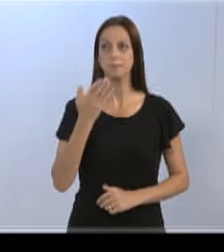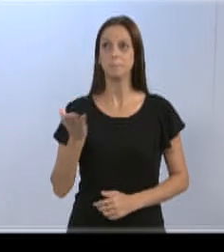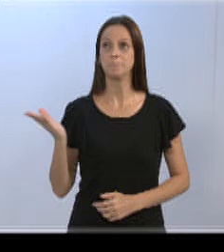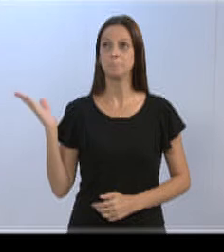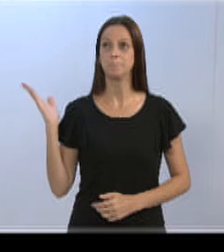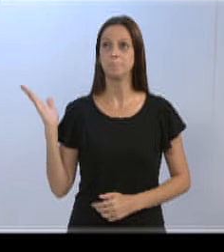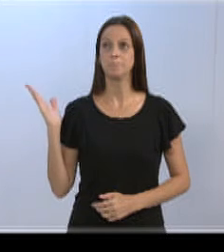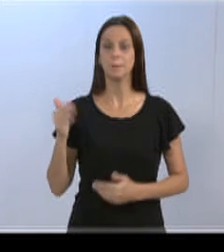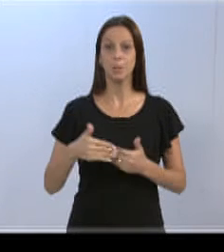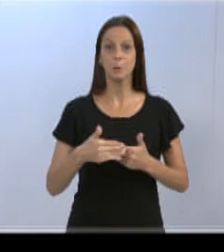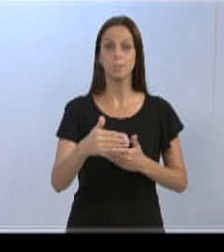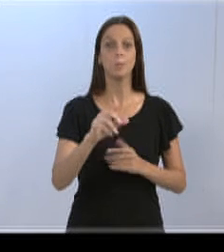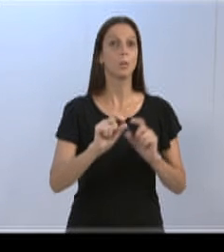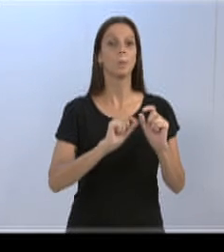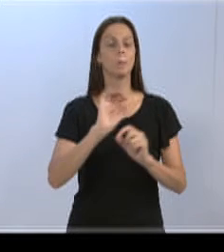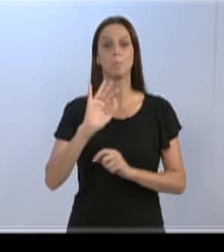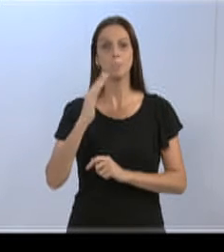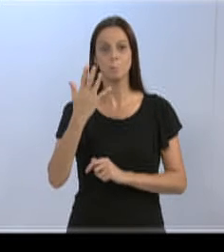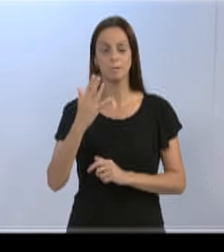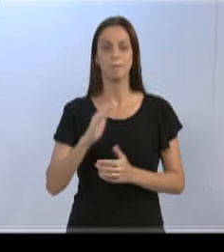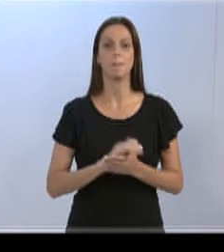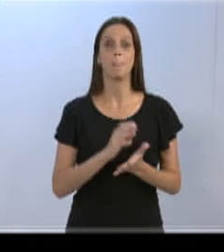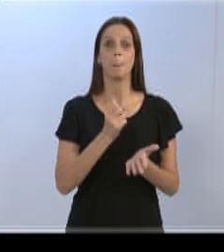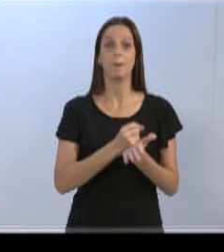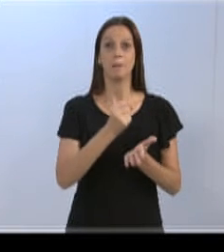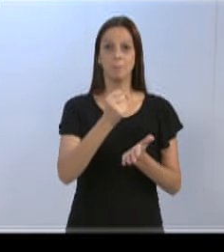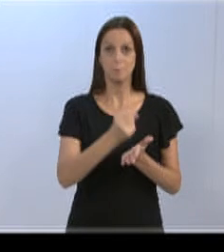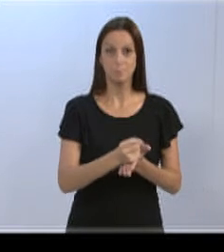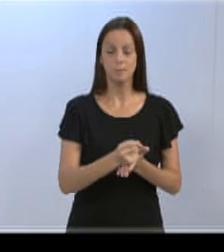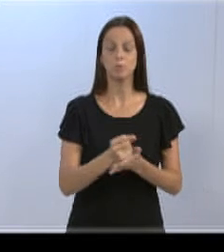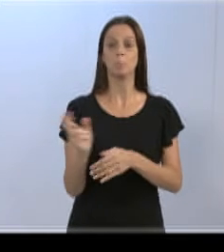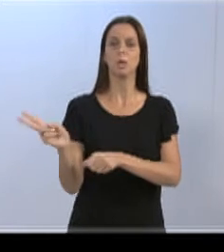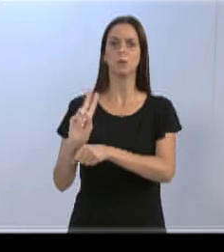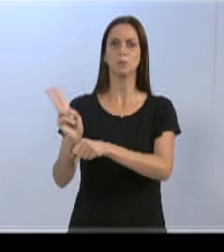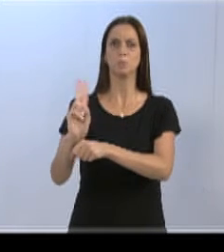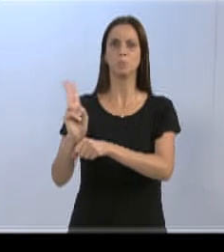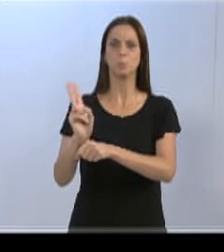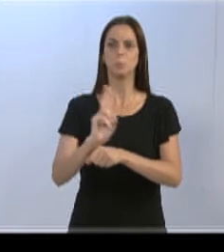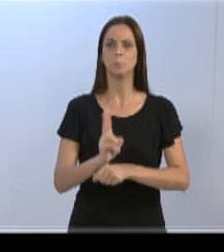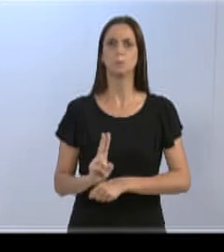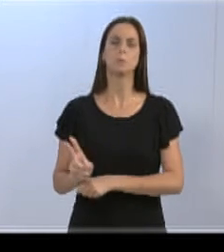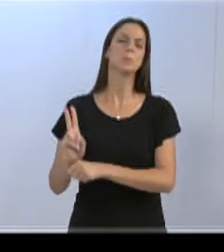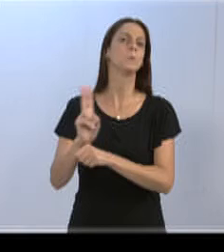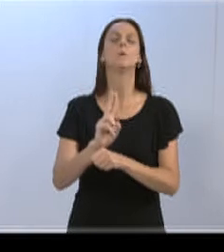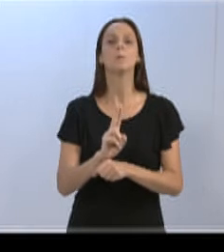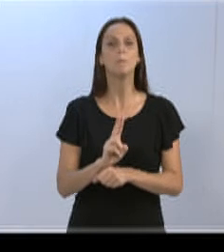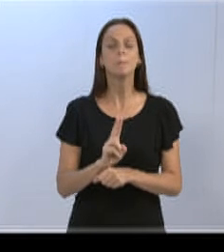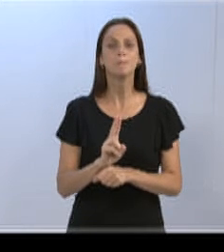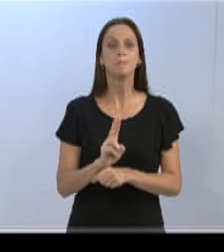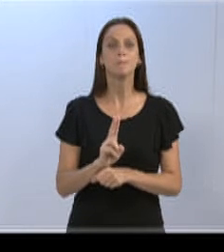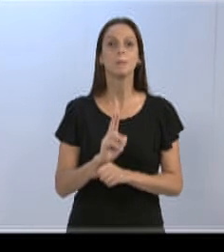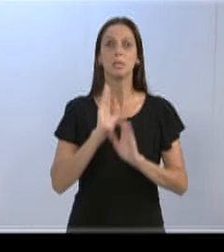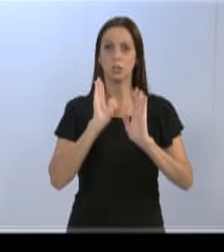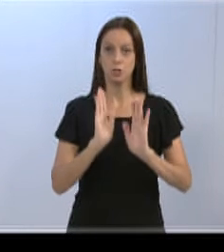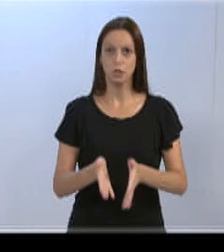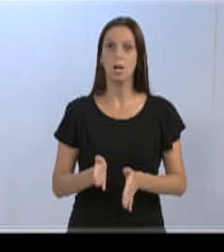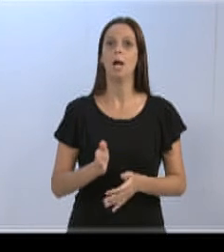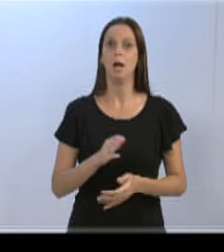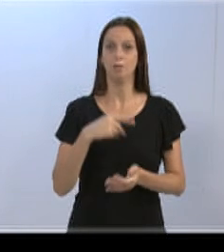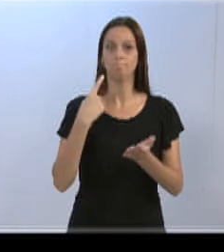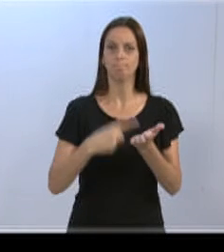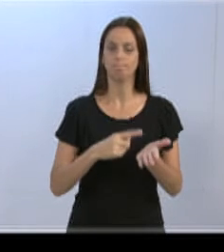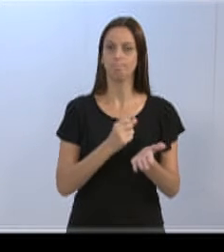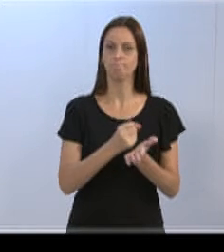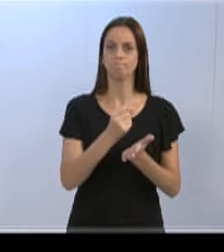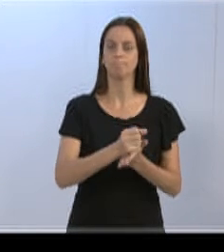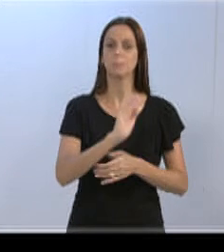E o que vai acontecer a curto prazo? Então, é a contratação de uma auditoria para extinção da empresa. Isso já está contratado, senhores